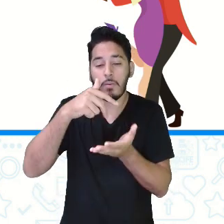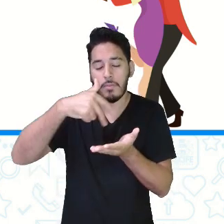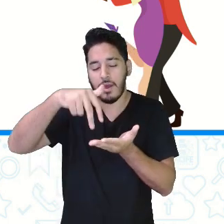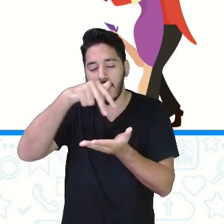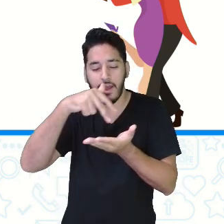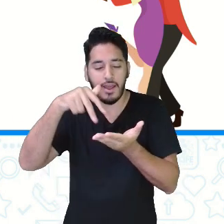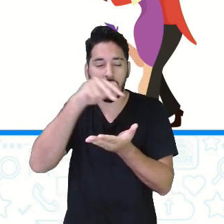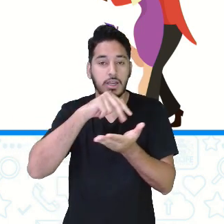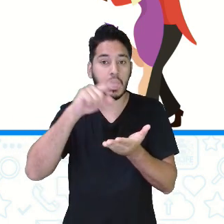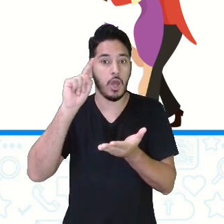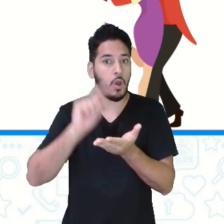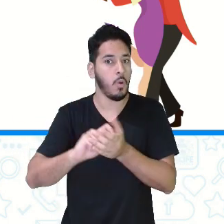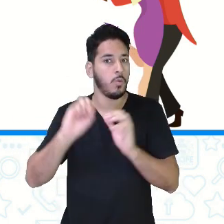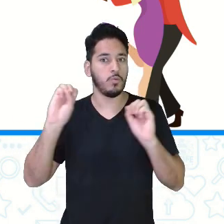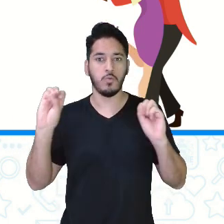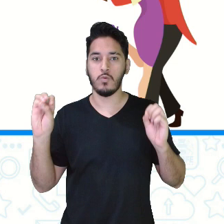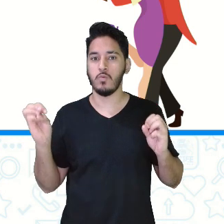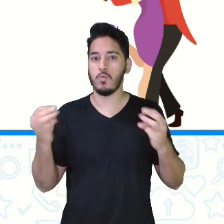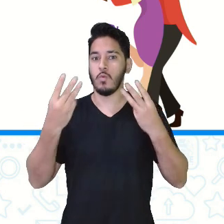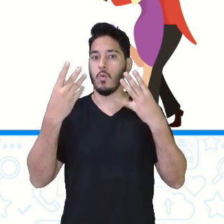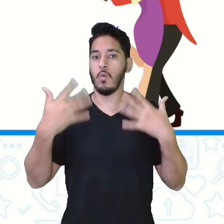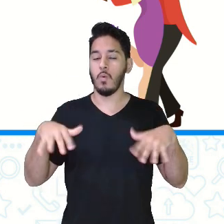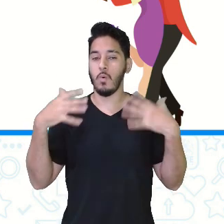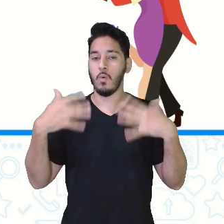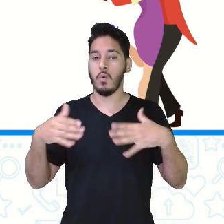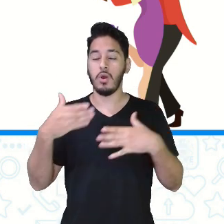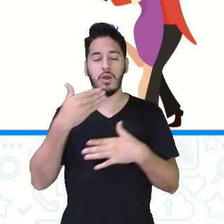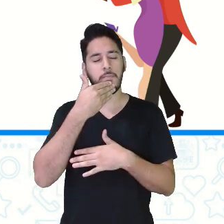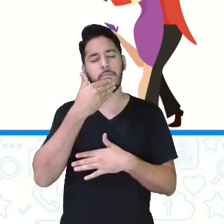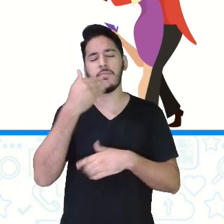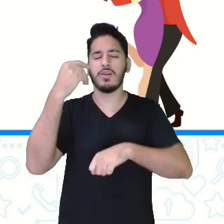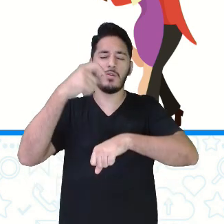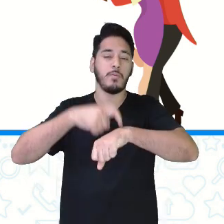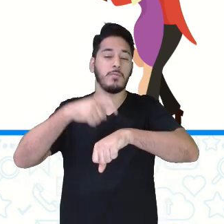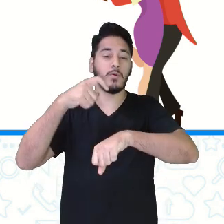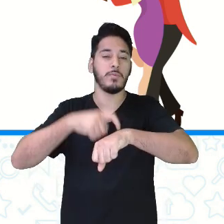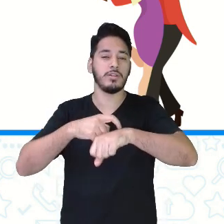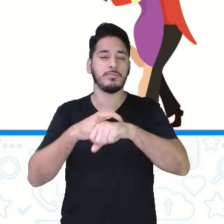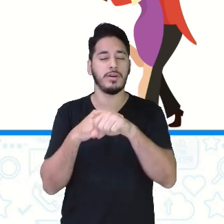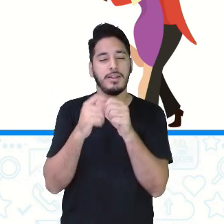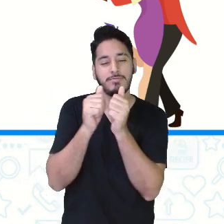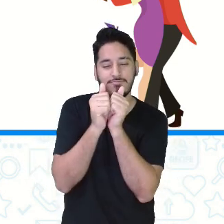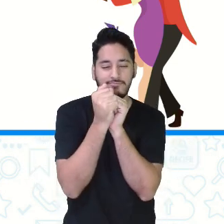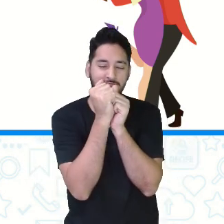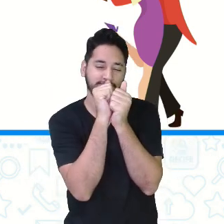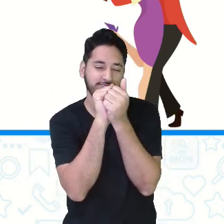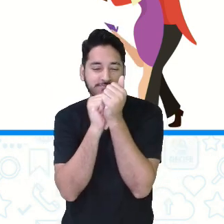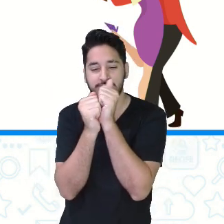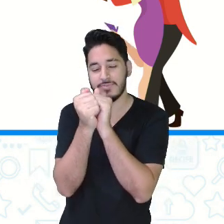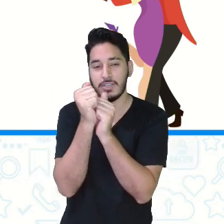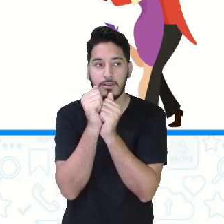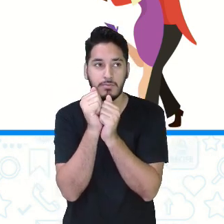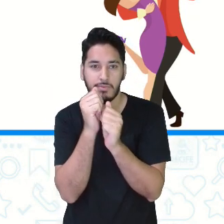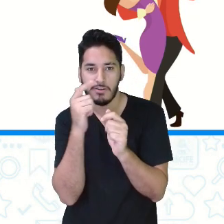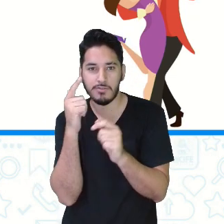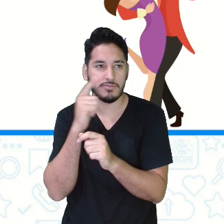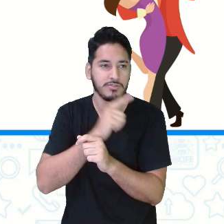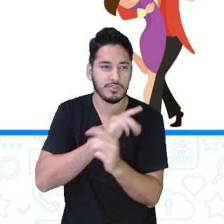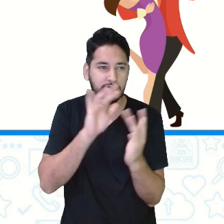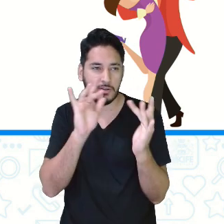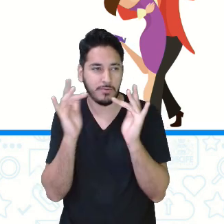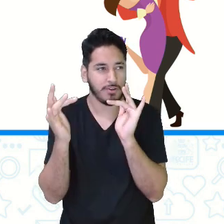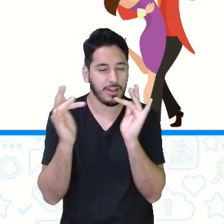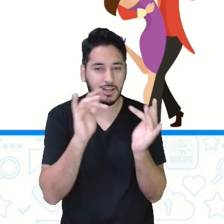é um grande acontecimento. Melhor situação para namorar e para arranjar namorado não